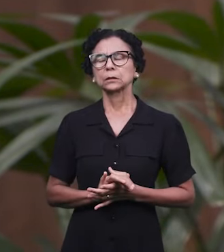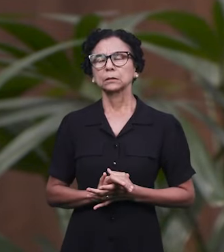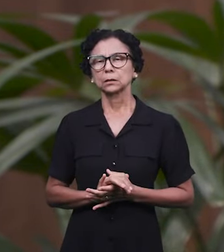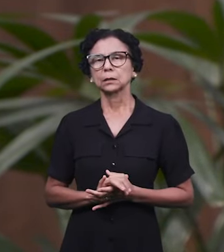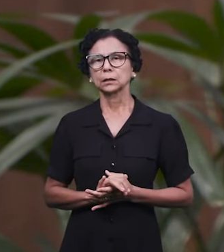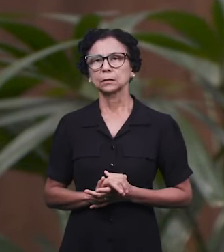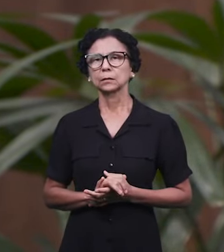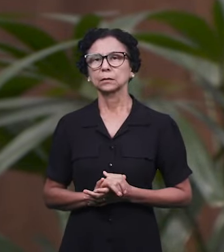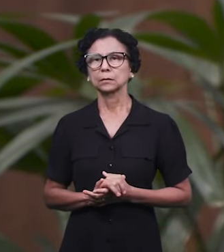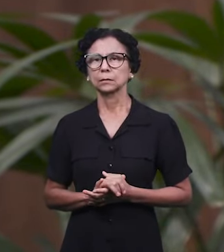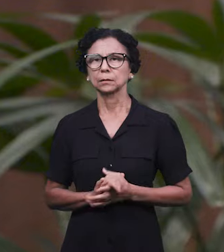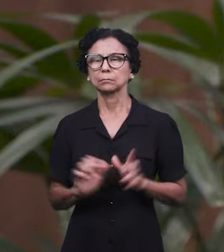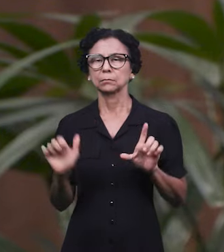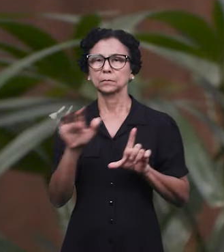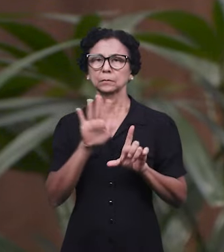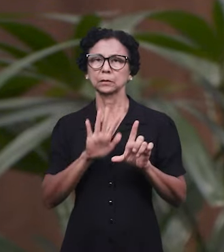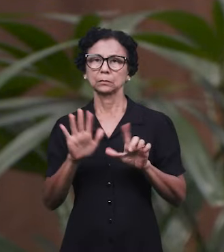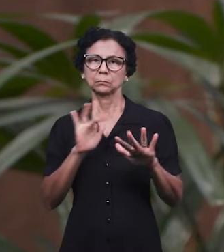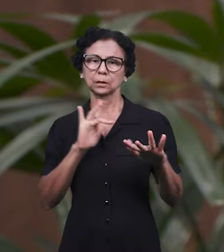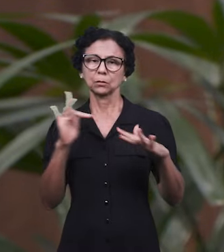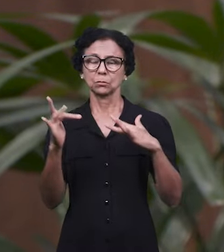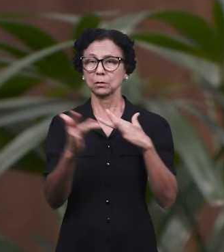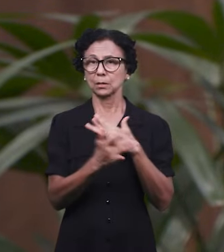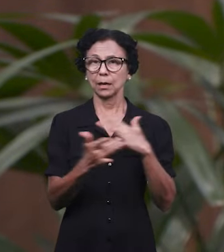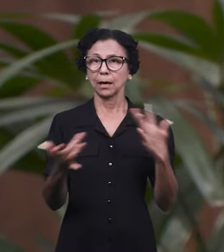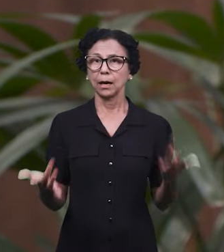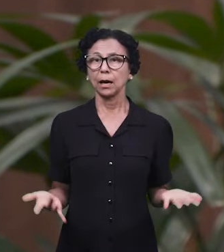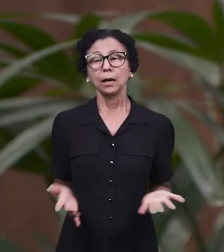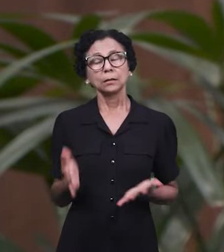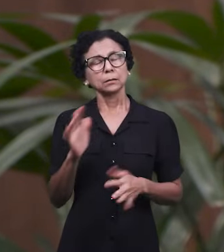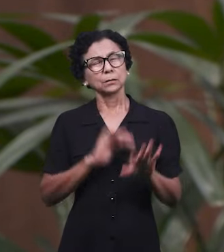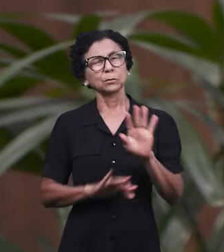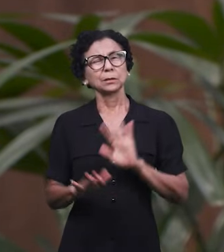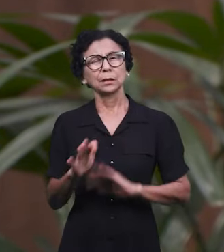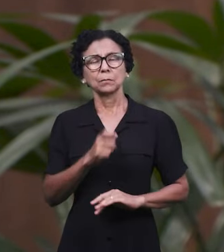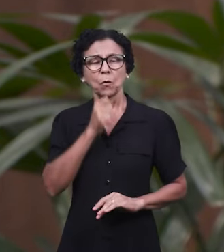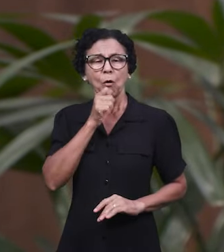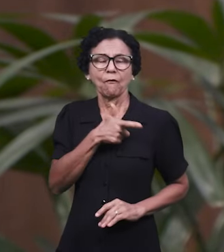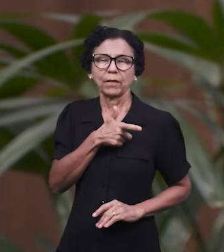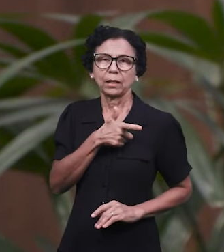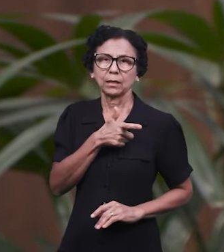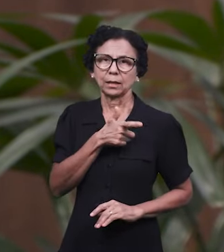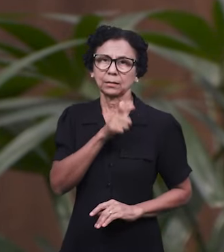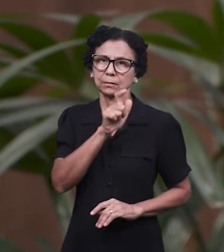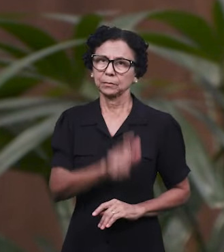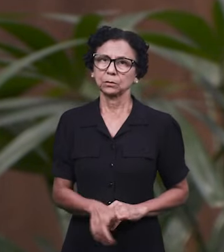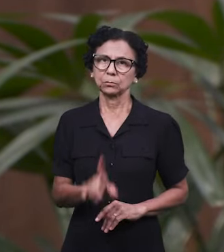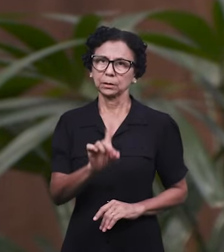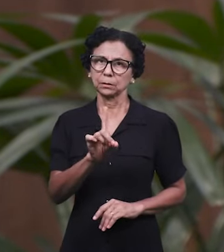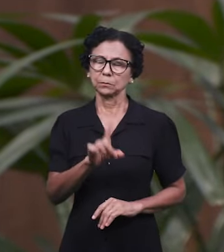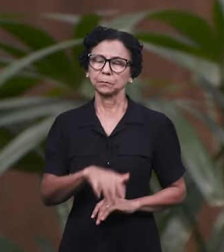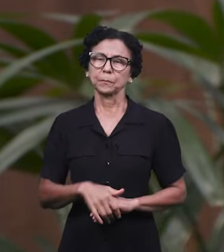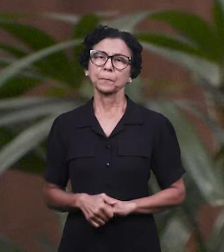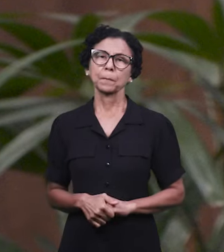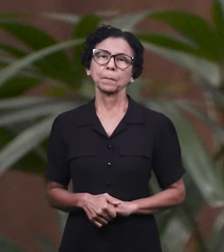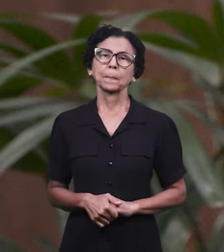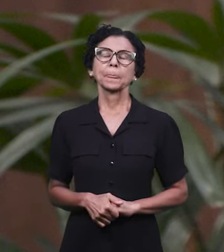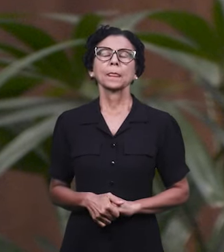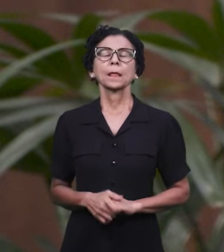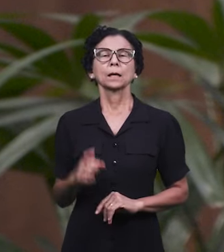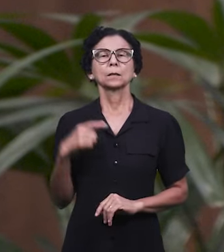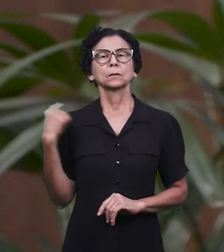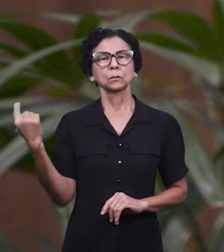de forma que que não venhamos a a ferir o direito de ninguém n nas redes sociais né para que todos possam